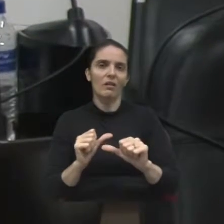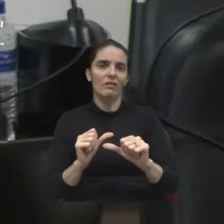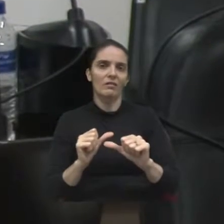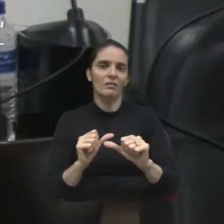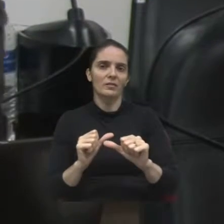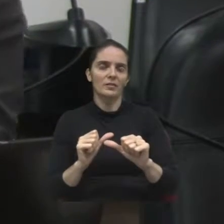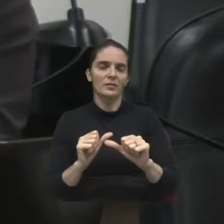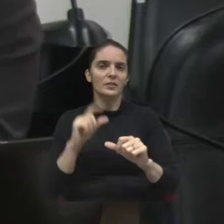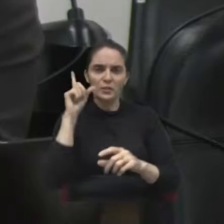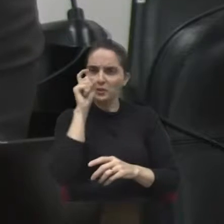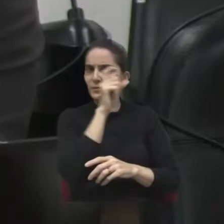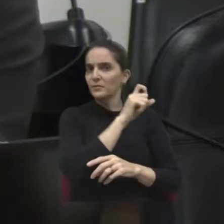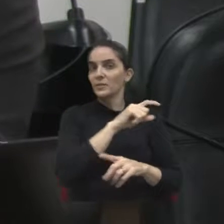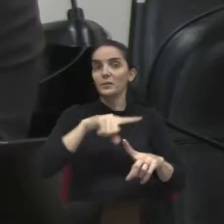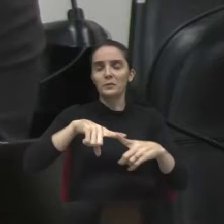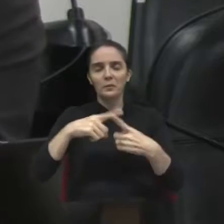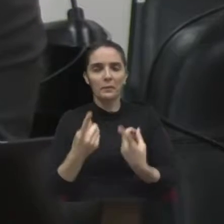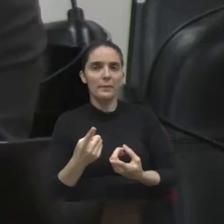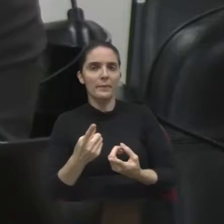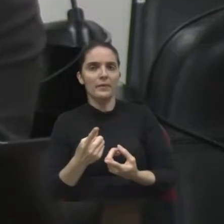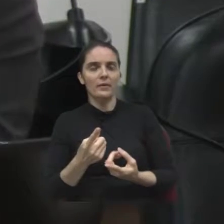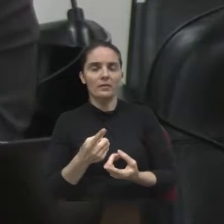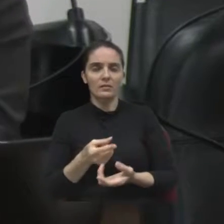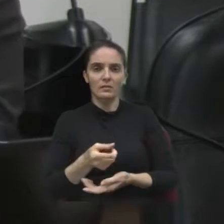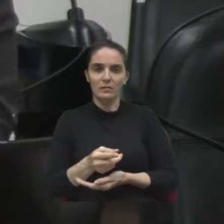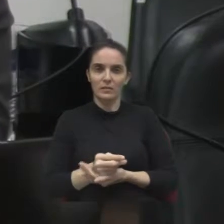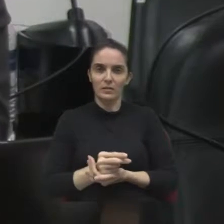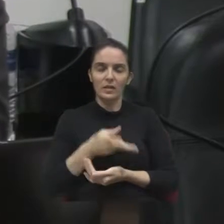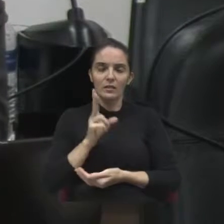se sempre nós